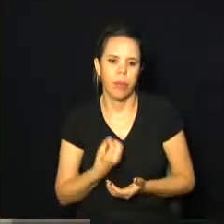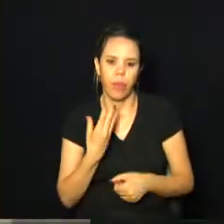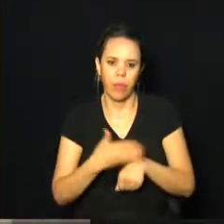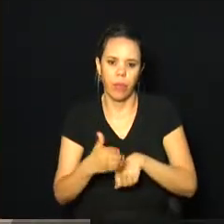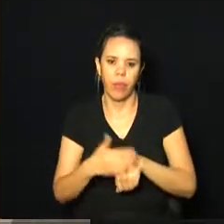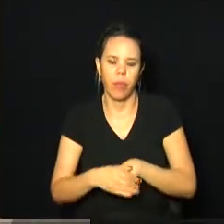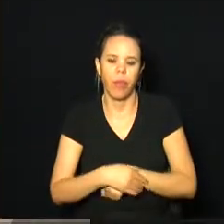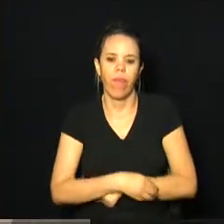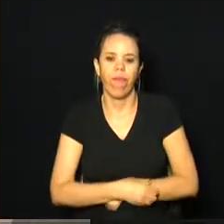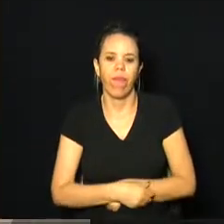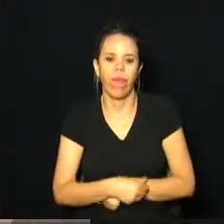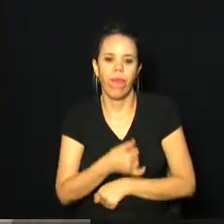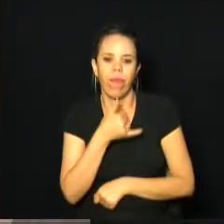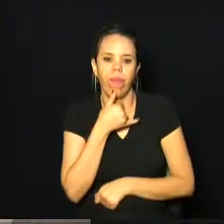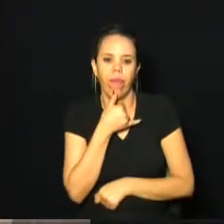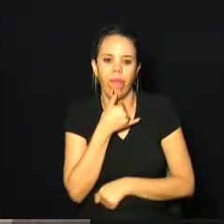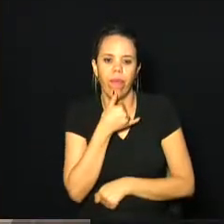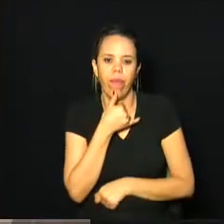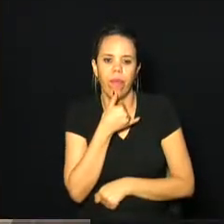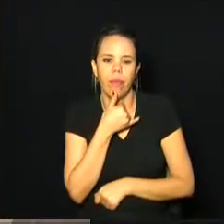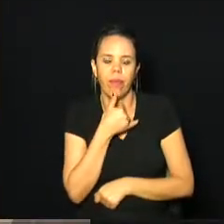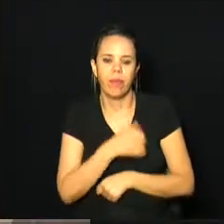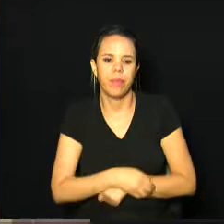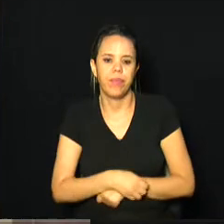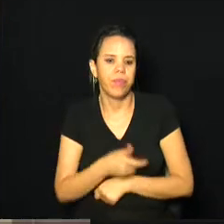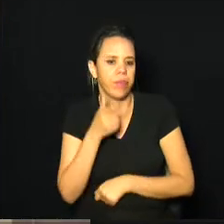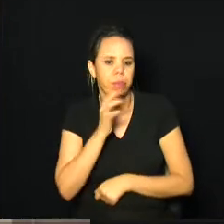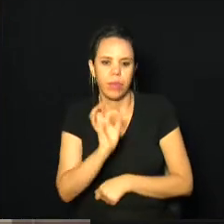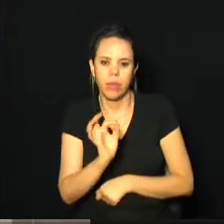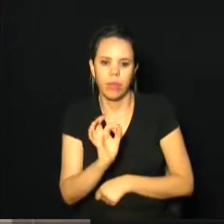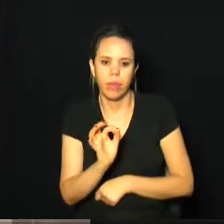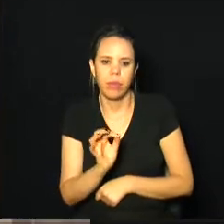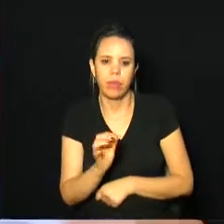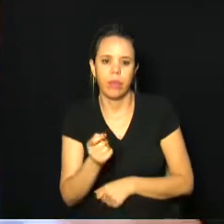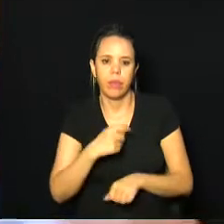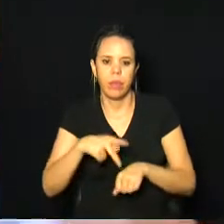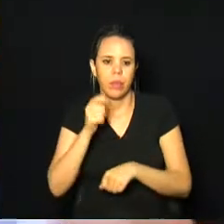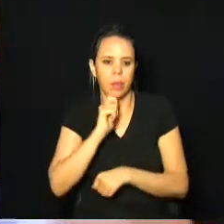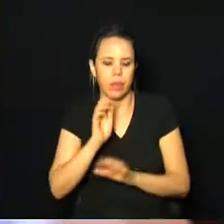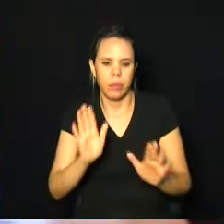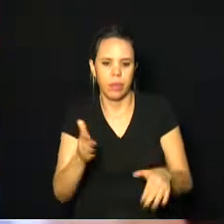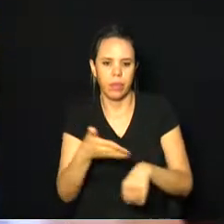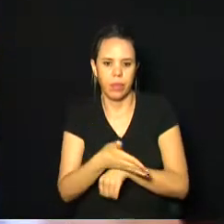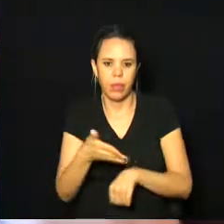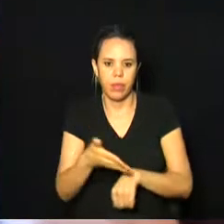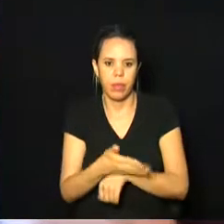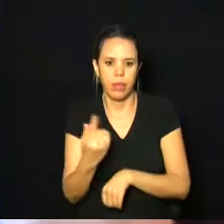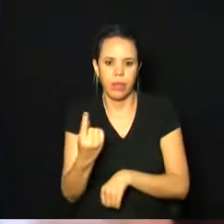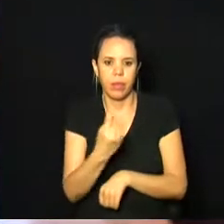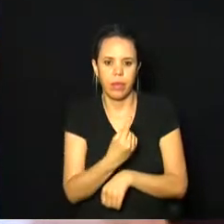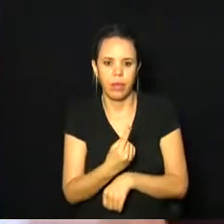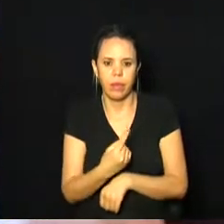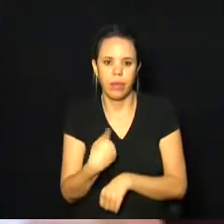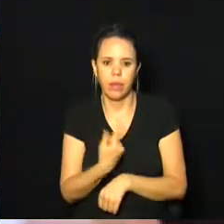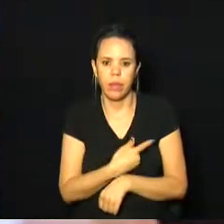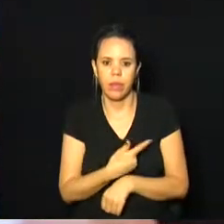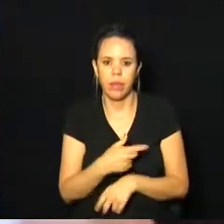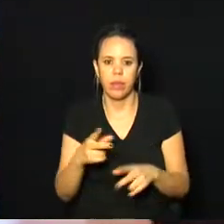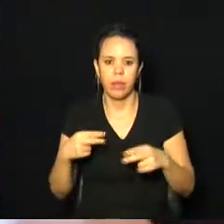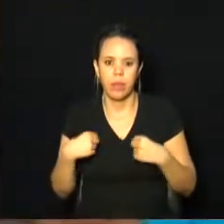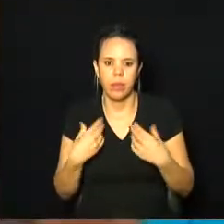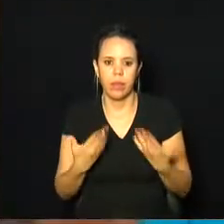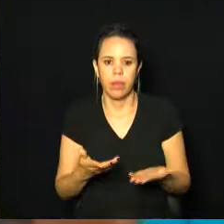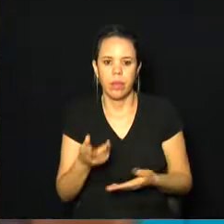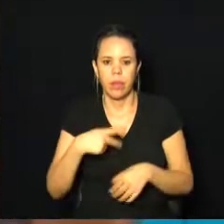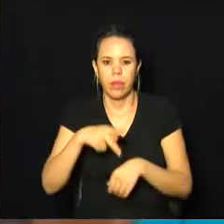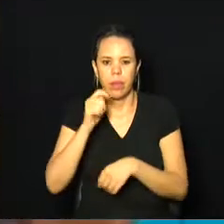treinados. Infelizmente, não conseguiram ganhar da Argentina, mas faz parte, né? Cada um, a gente não tira o mérito da Argentina, porque a